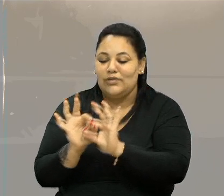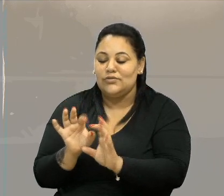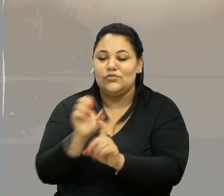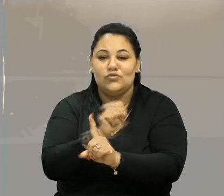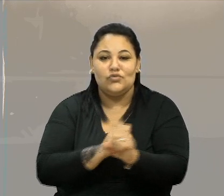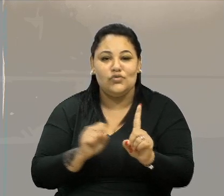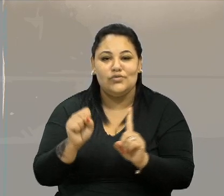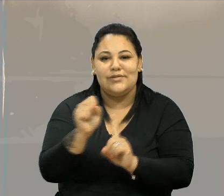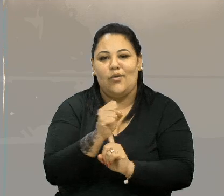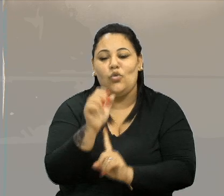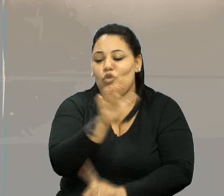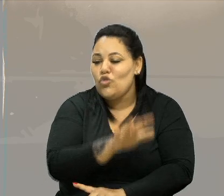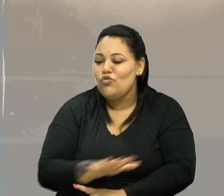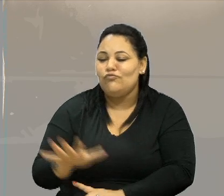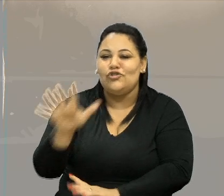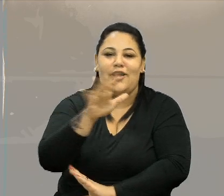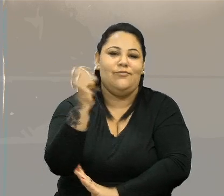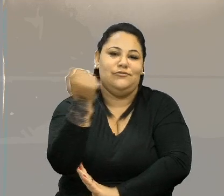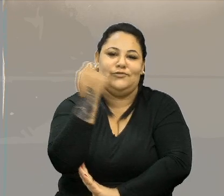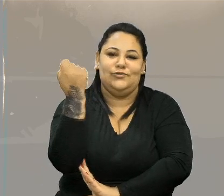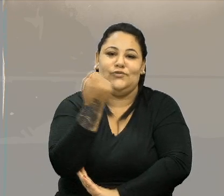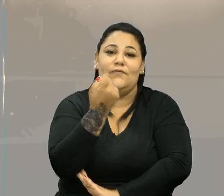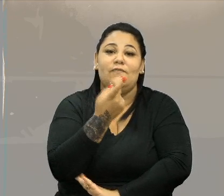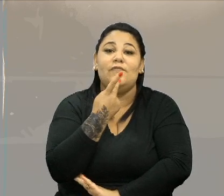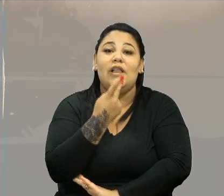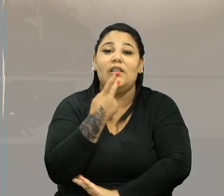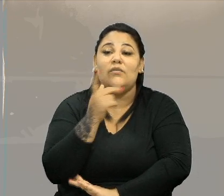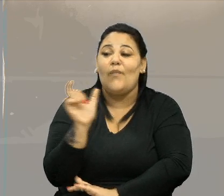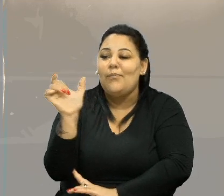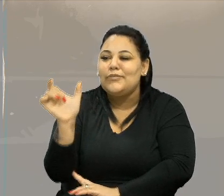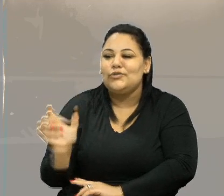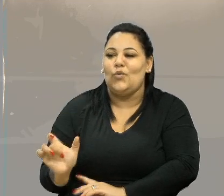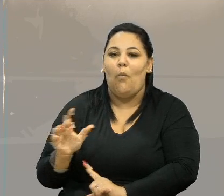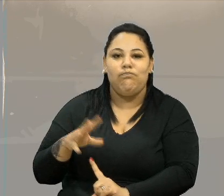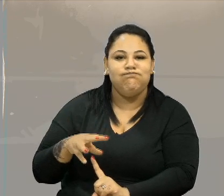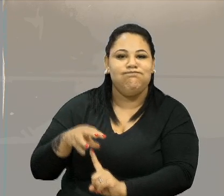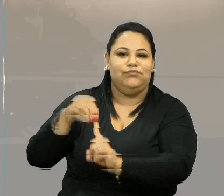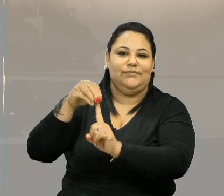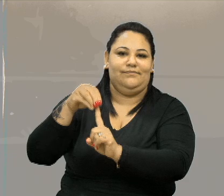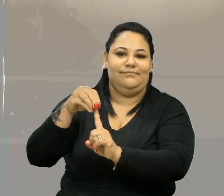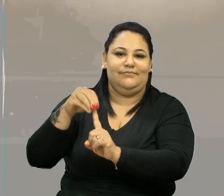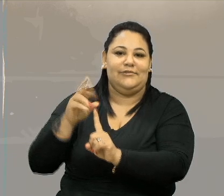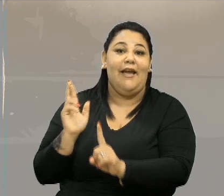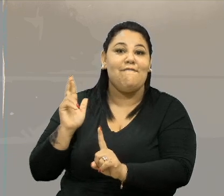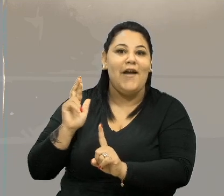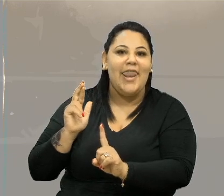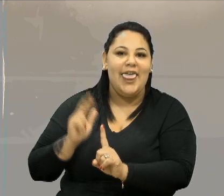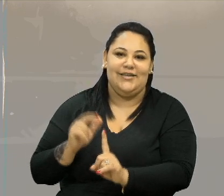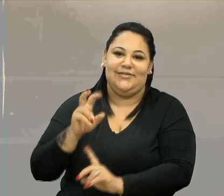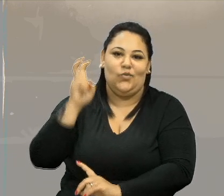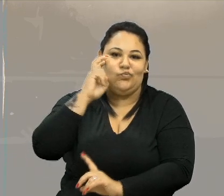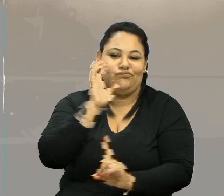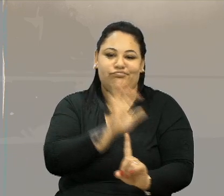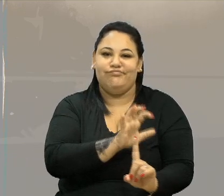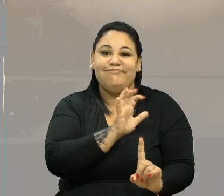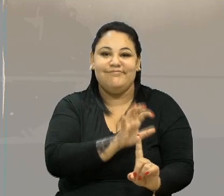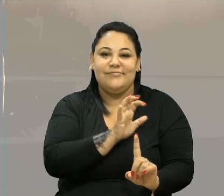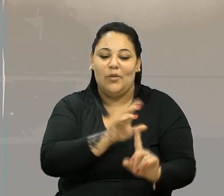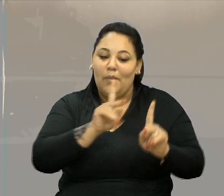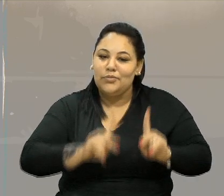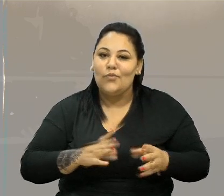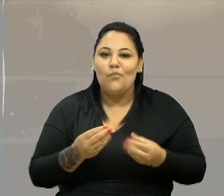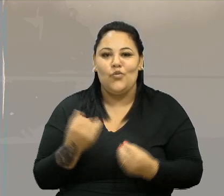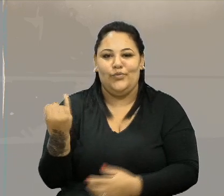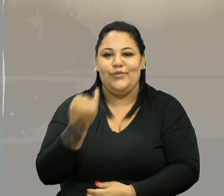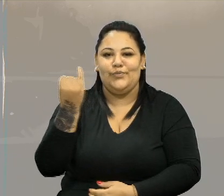do nosso Rio Grande do Sul, quando a gente fala em uma pessoa que é referência na cultura. E também uma pessoa muito